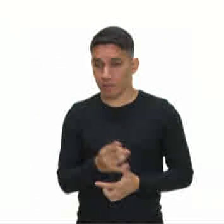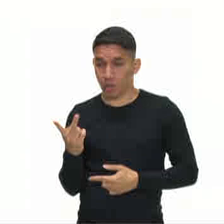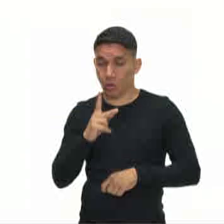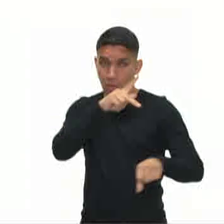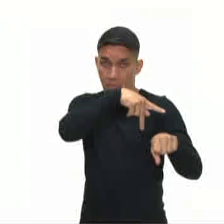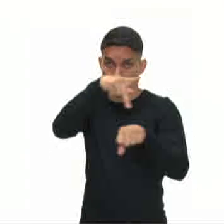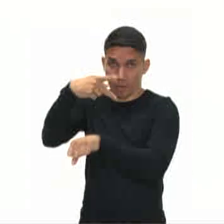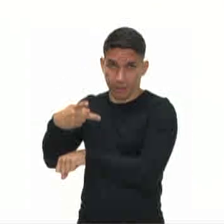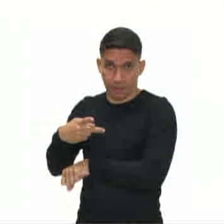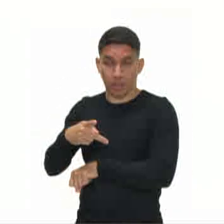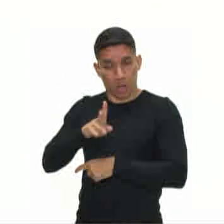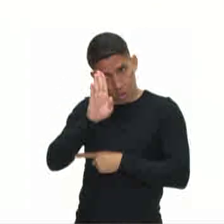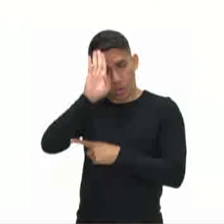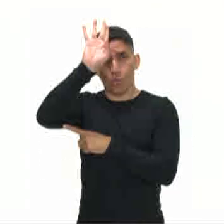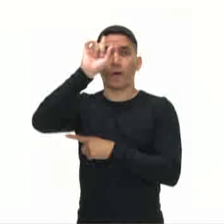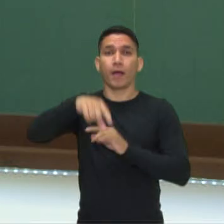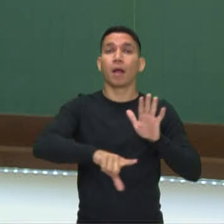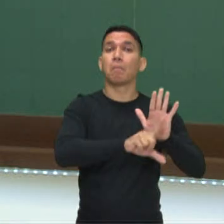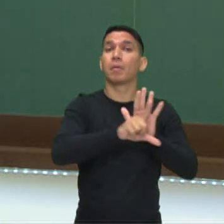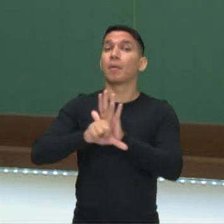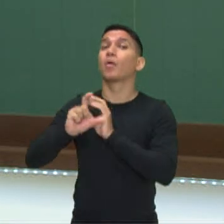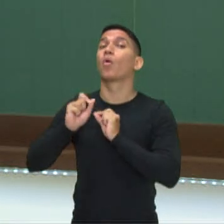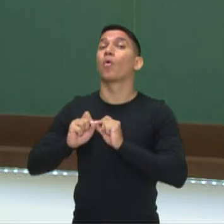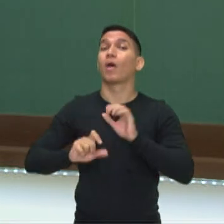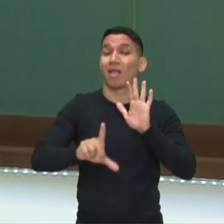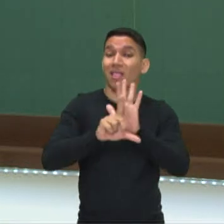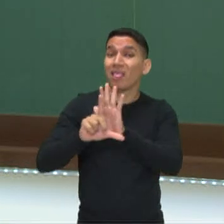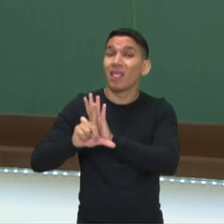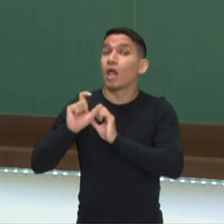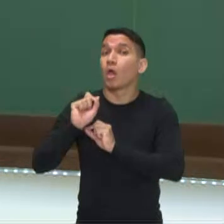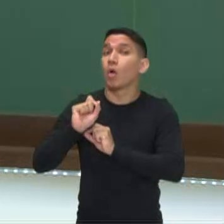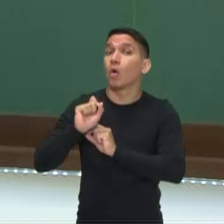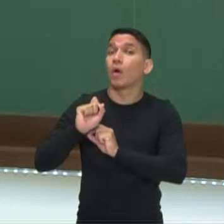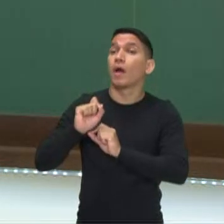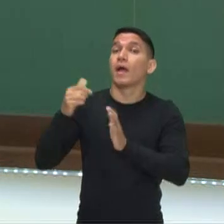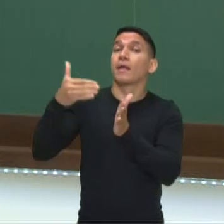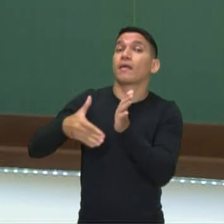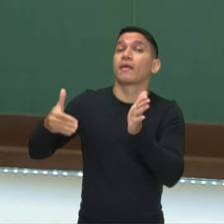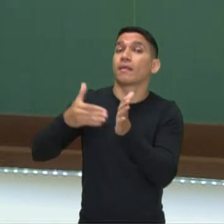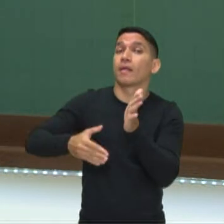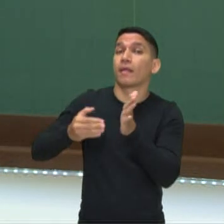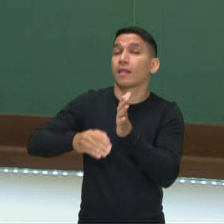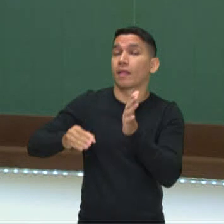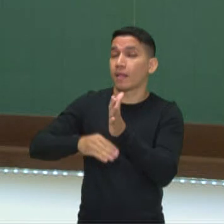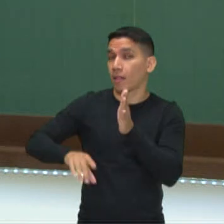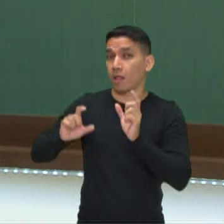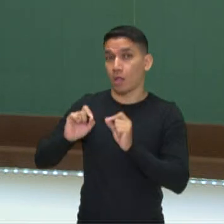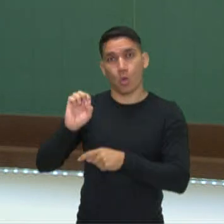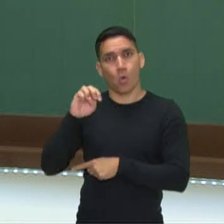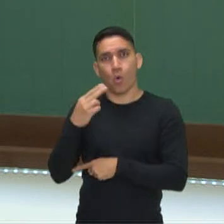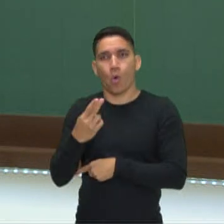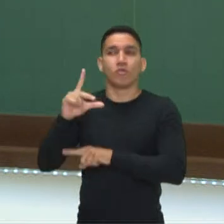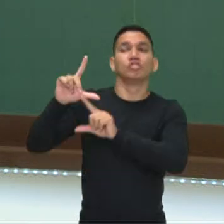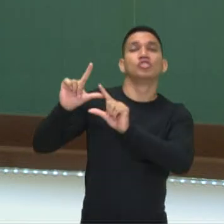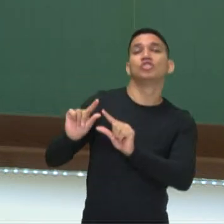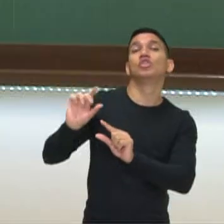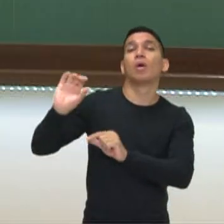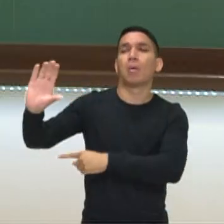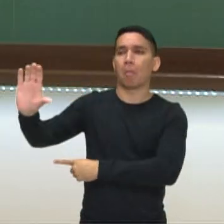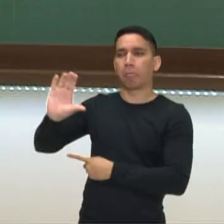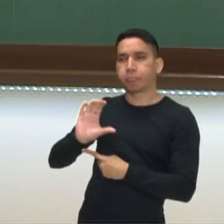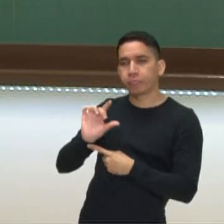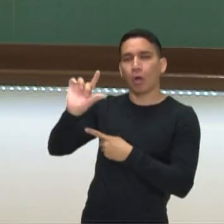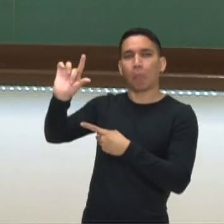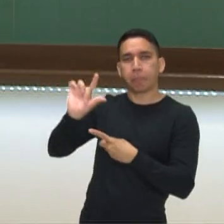o protecionismo, ou seja, né, leis que impediam então, ou pelo menos diminuíam a